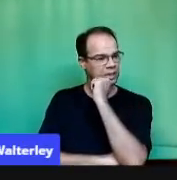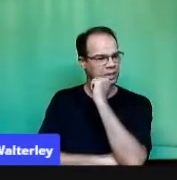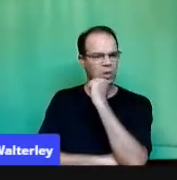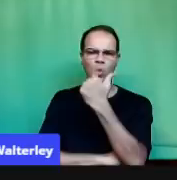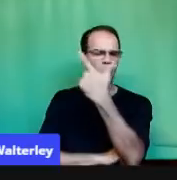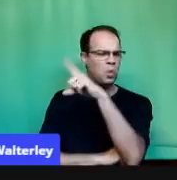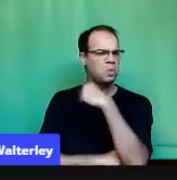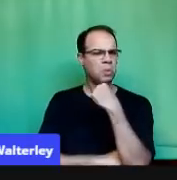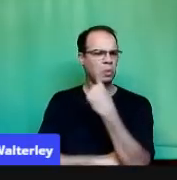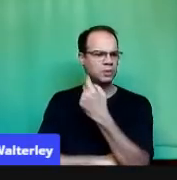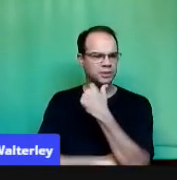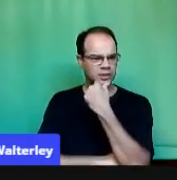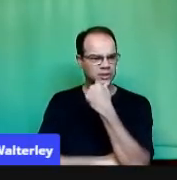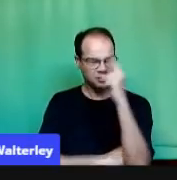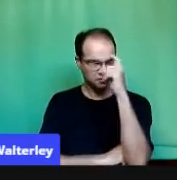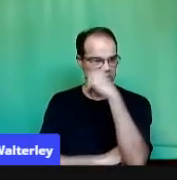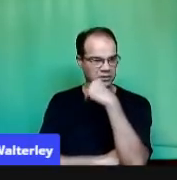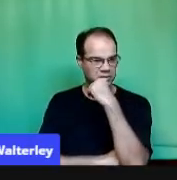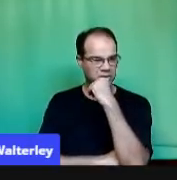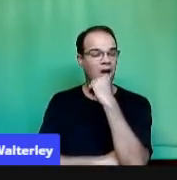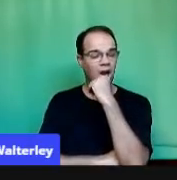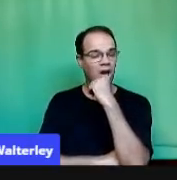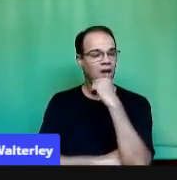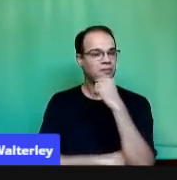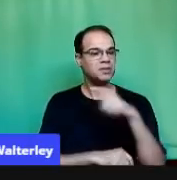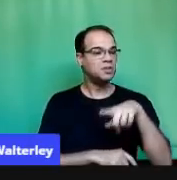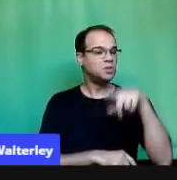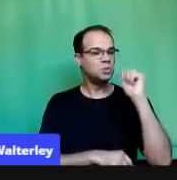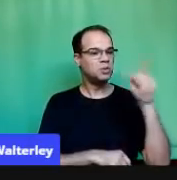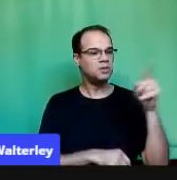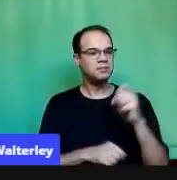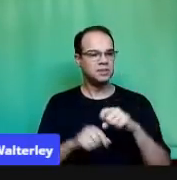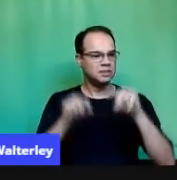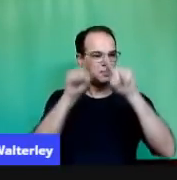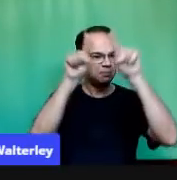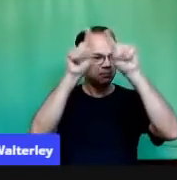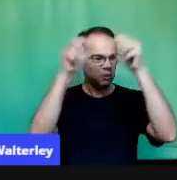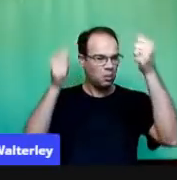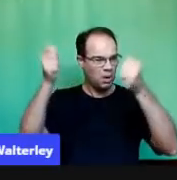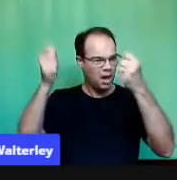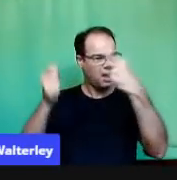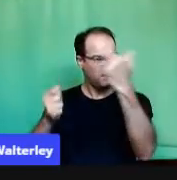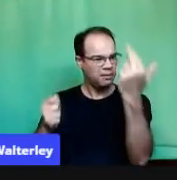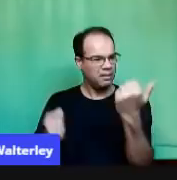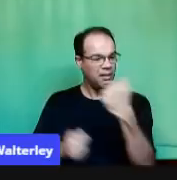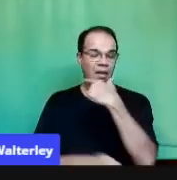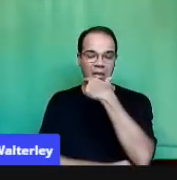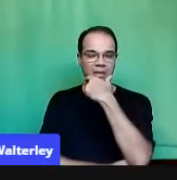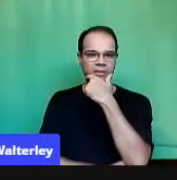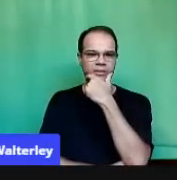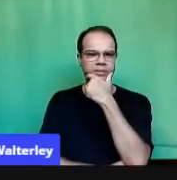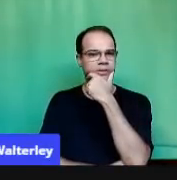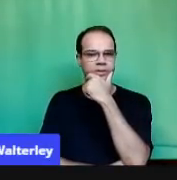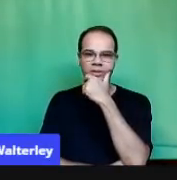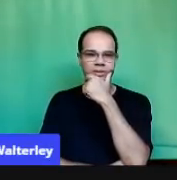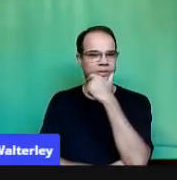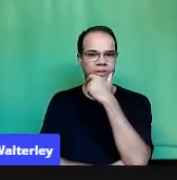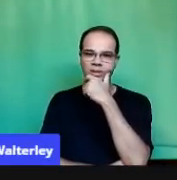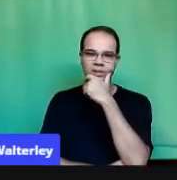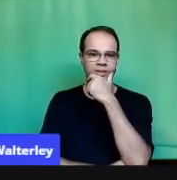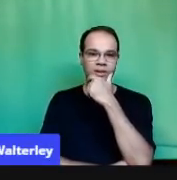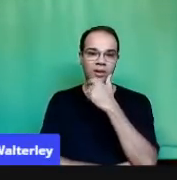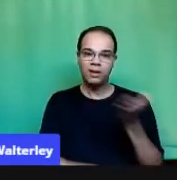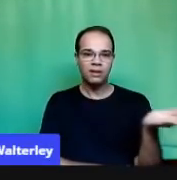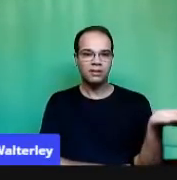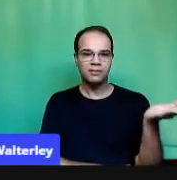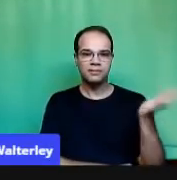vamos seguir durante essa apresentação, tentando chegar a um ponto em comum do